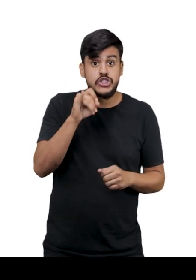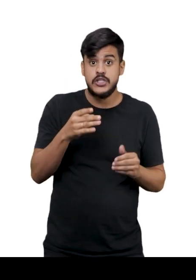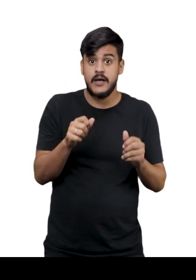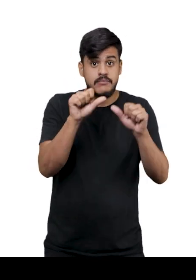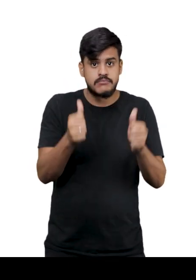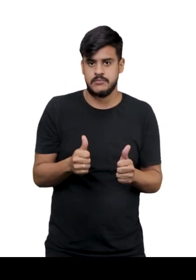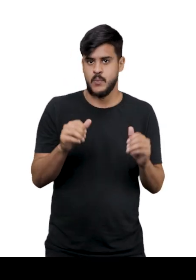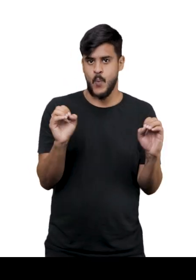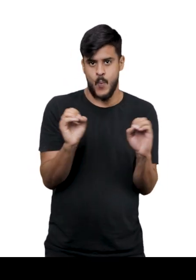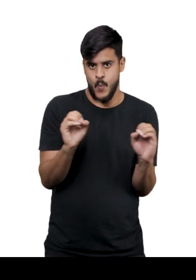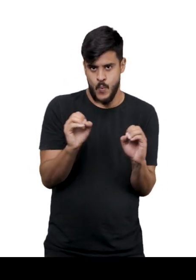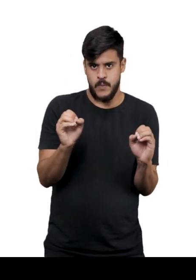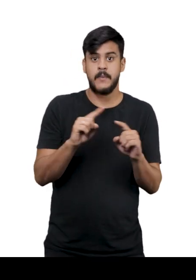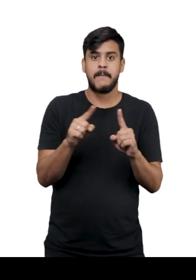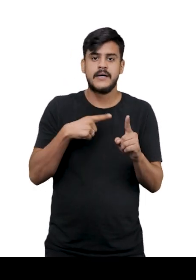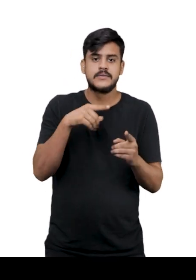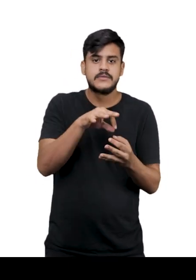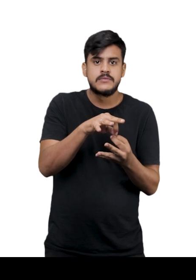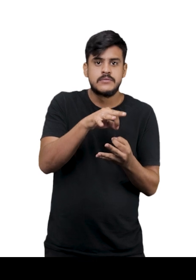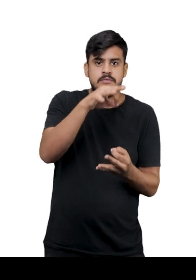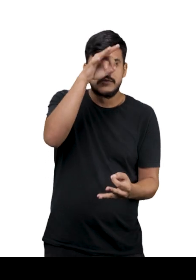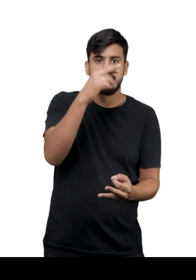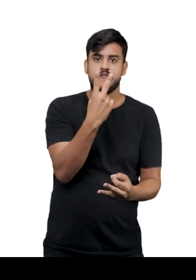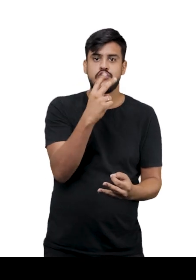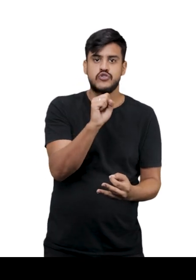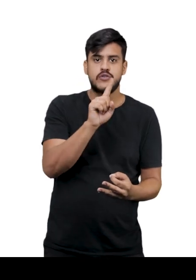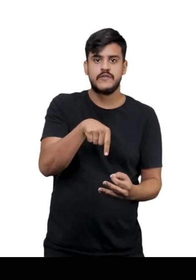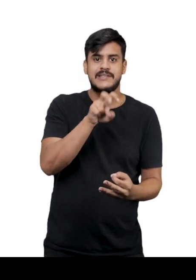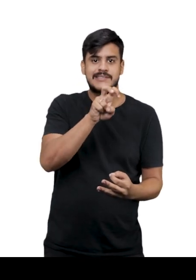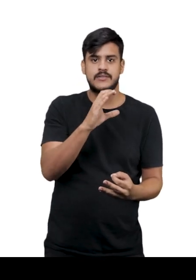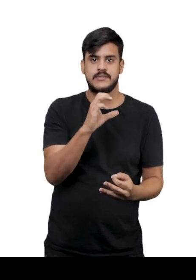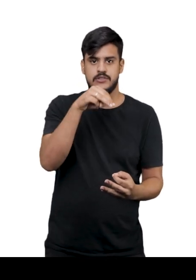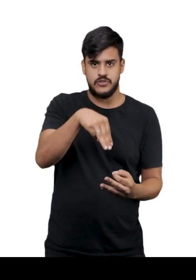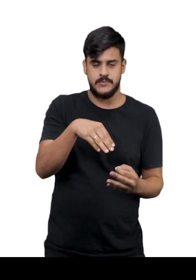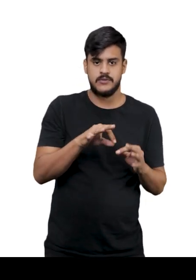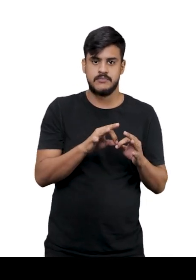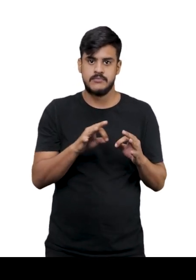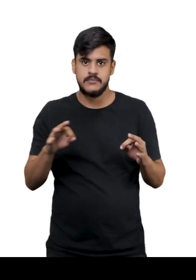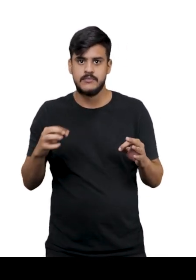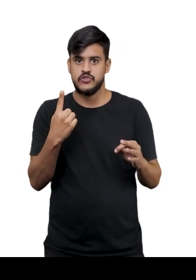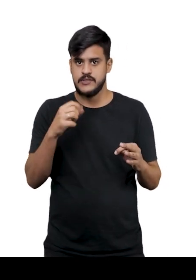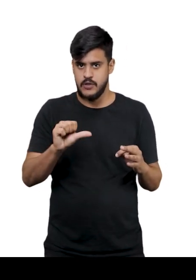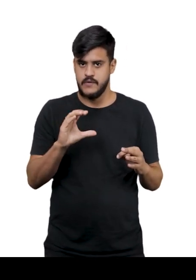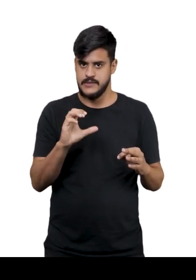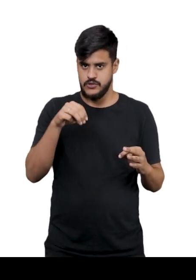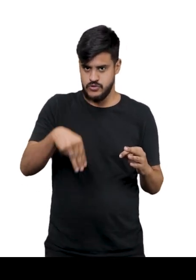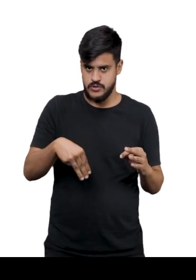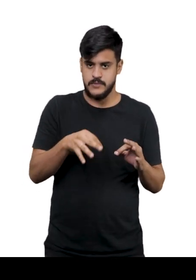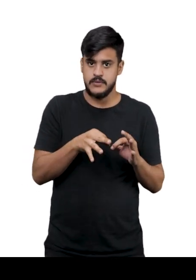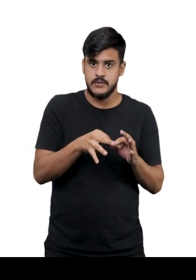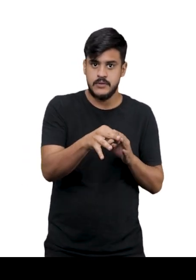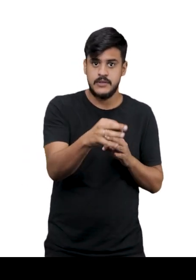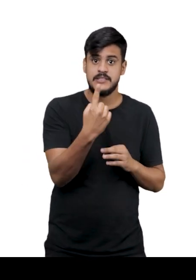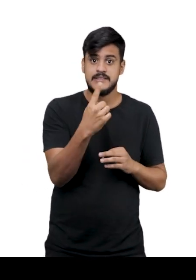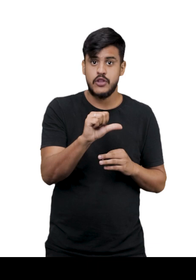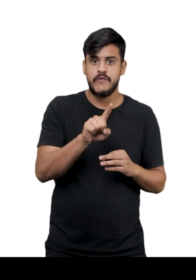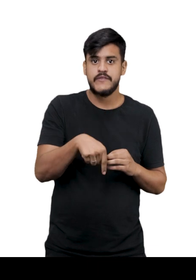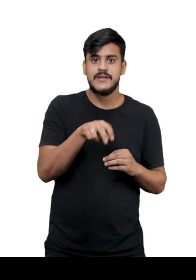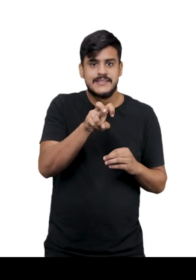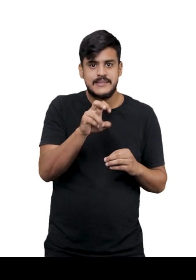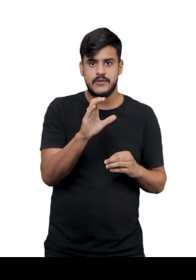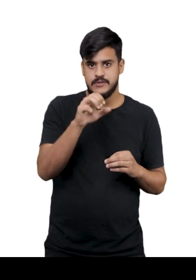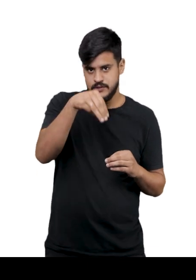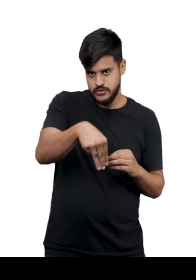Essa peça, que não possui data definida, mede 28,5 centímetros de altura, 19 centímetros